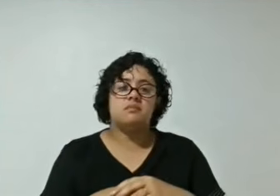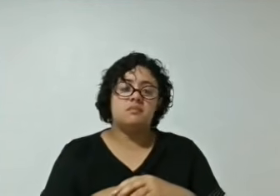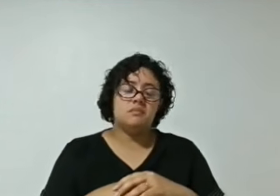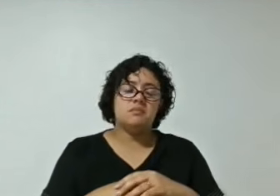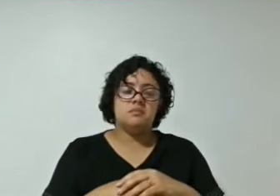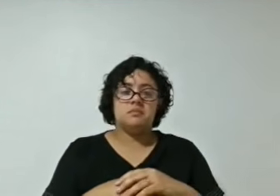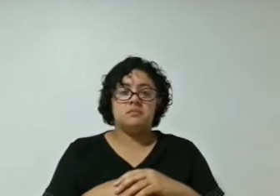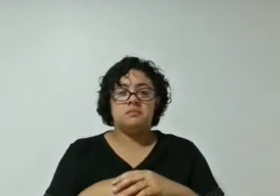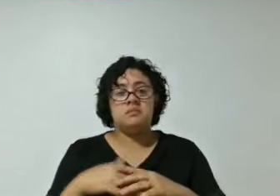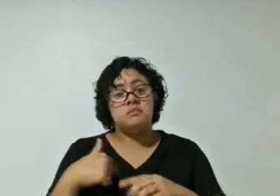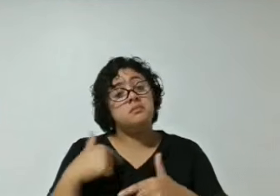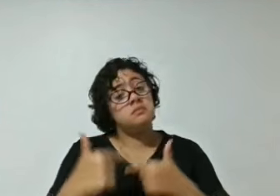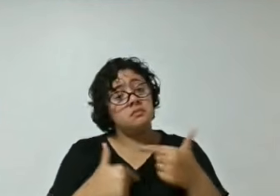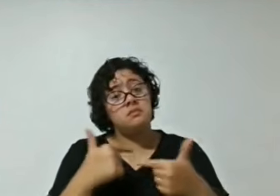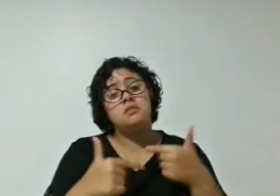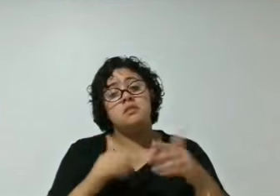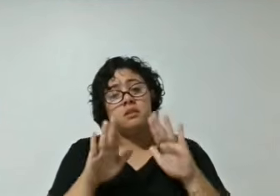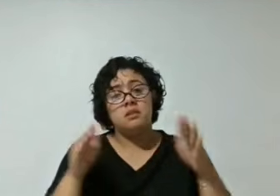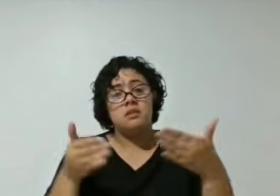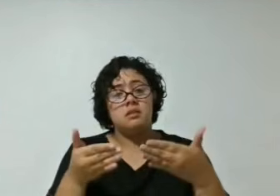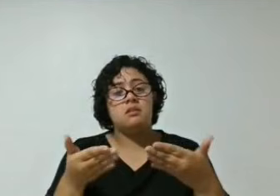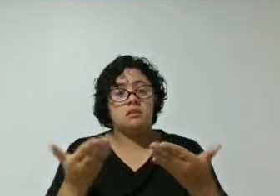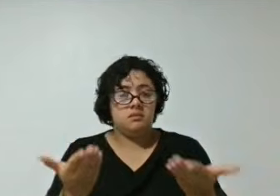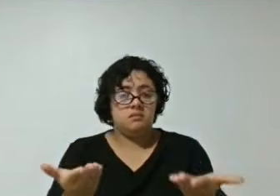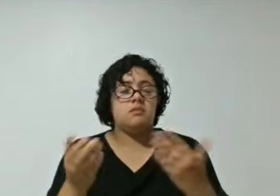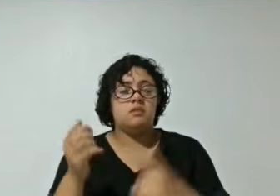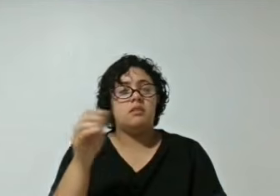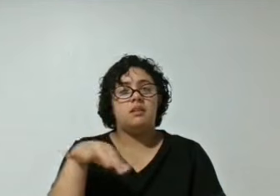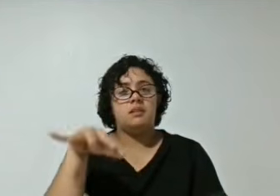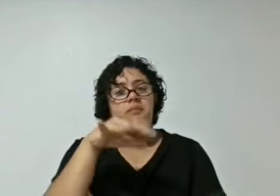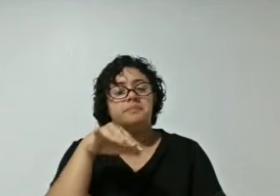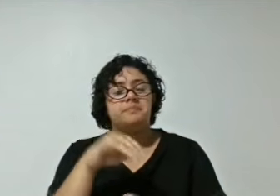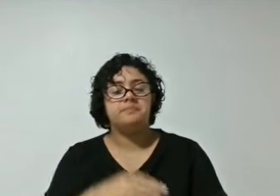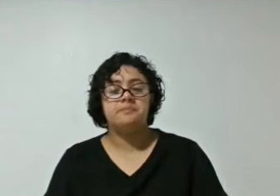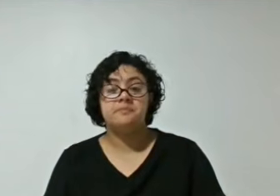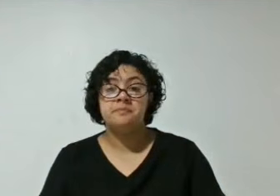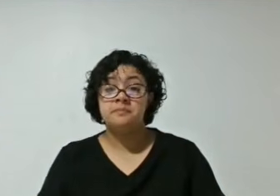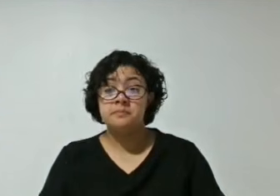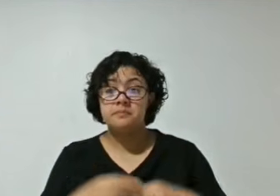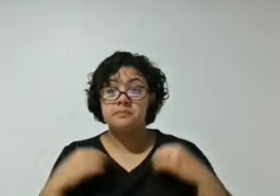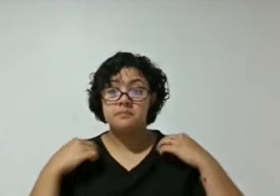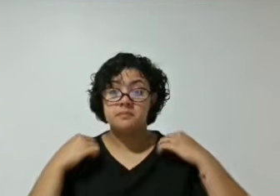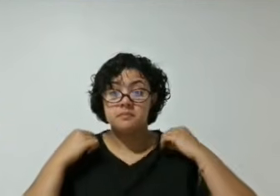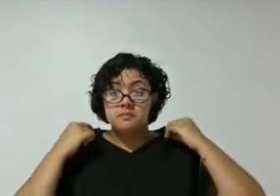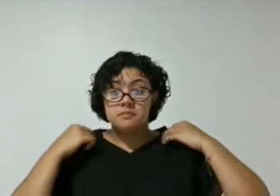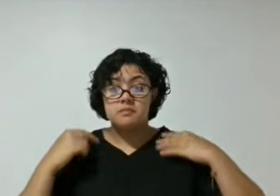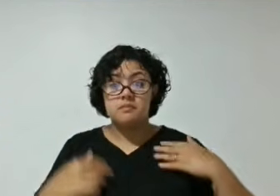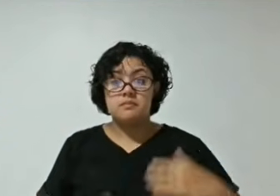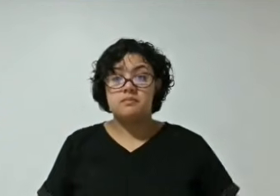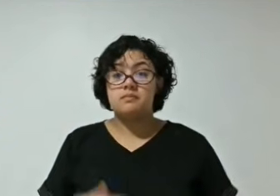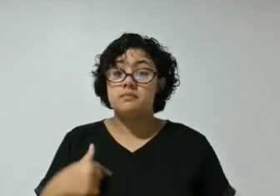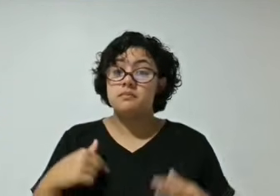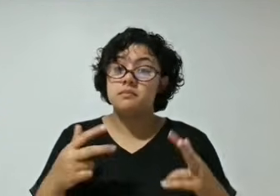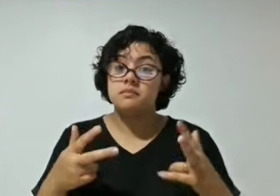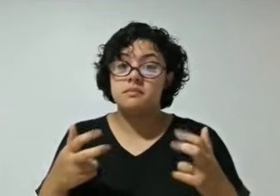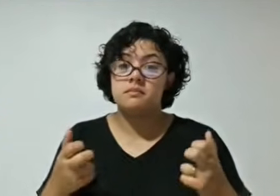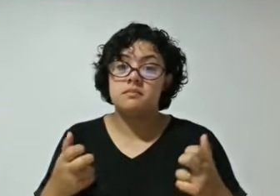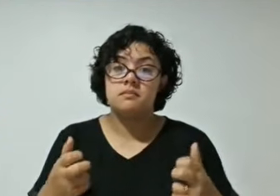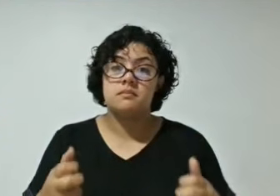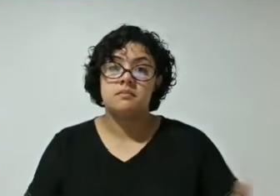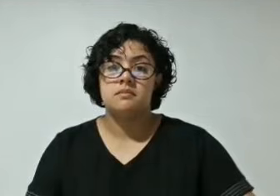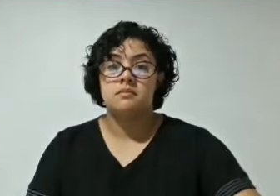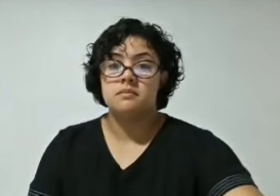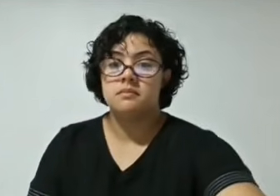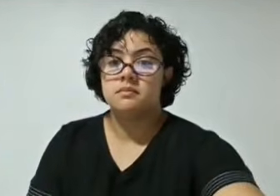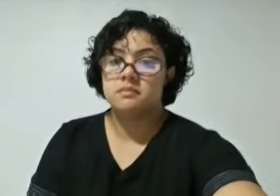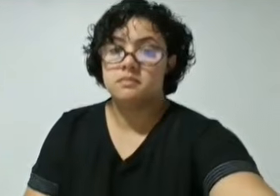pelo menos, trabalhei mais justamente nessas pontas. o que eu percebo é que cada uma dessas periferias,